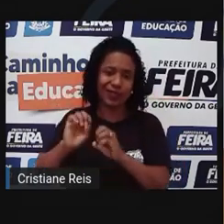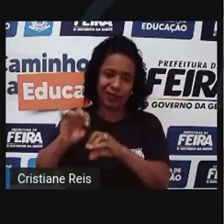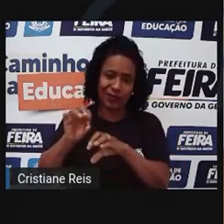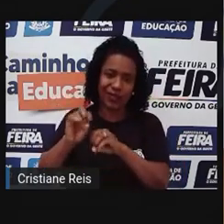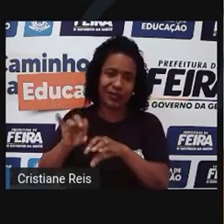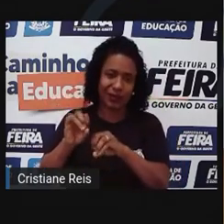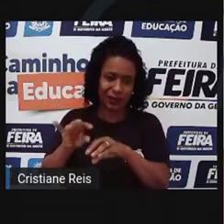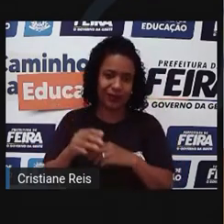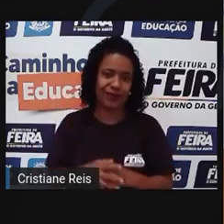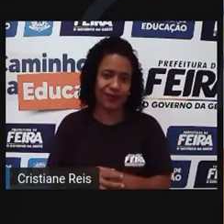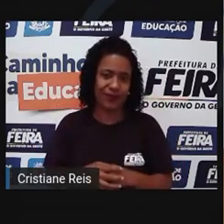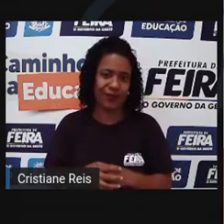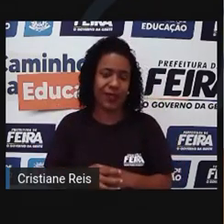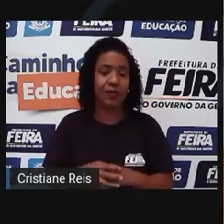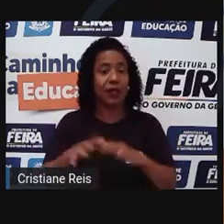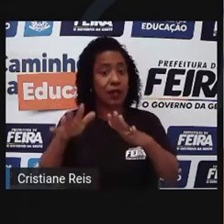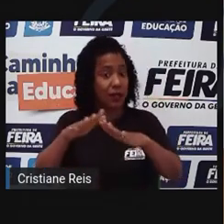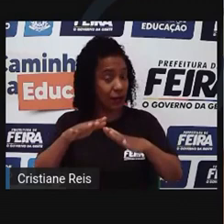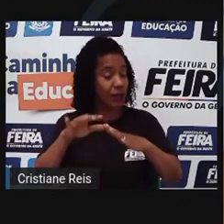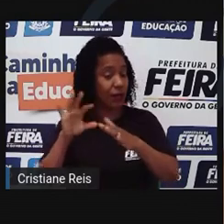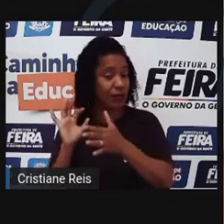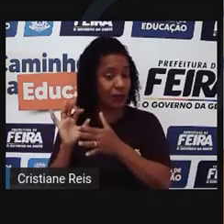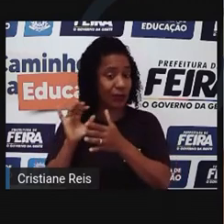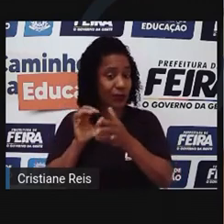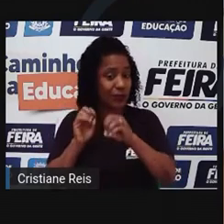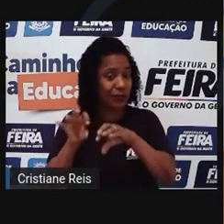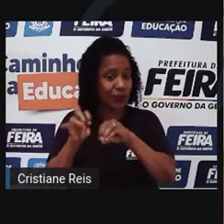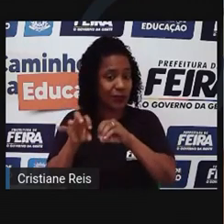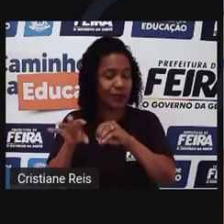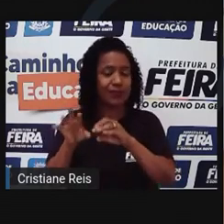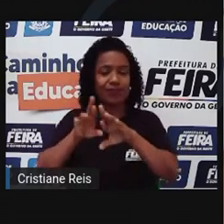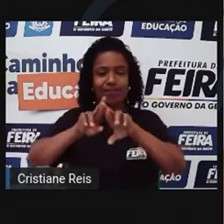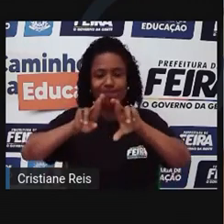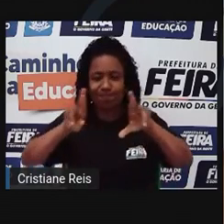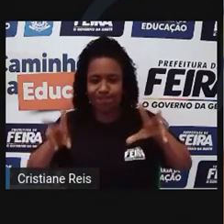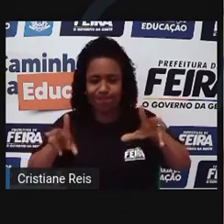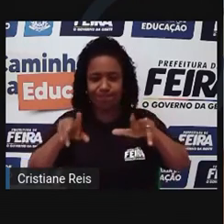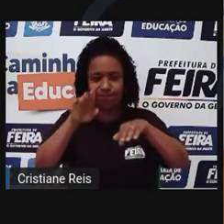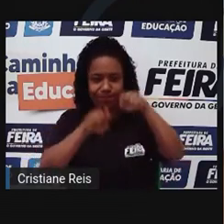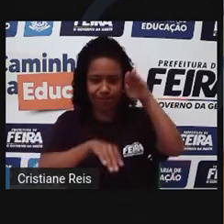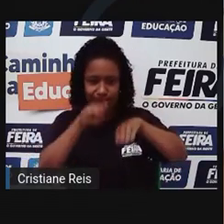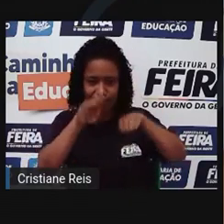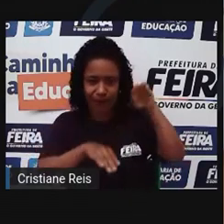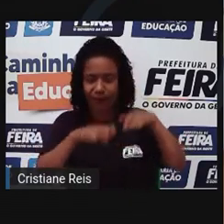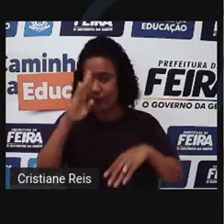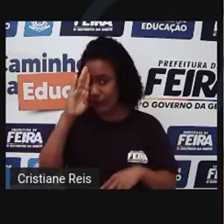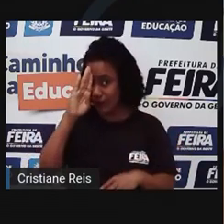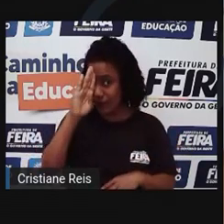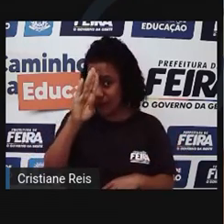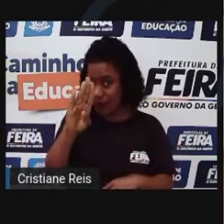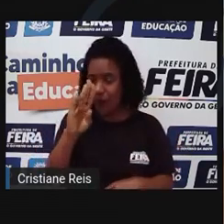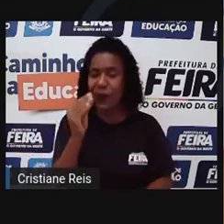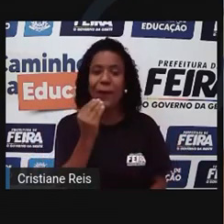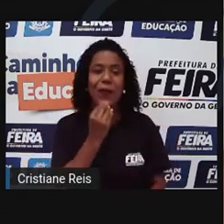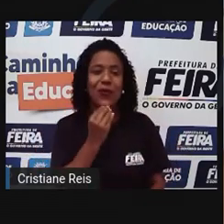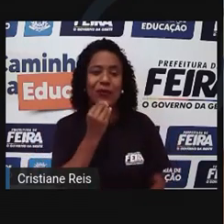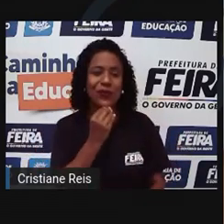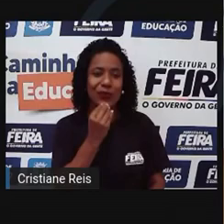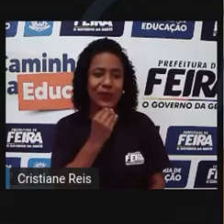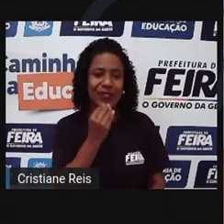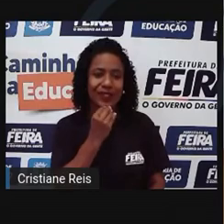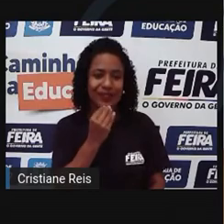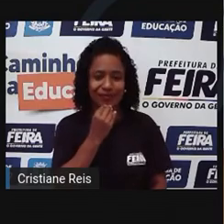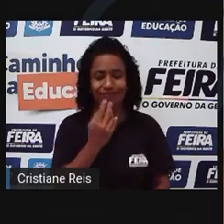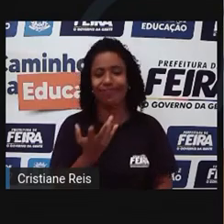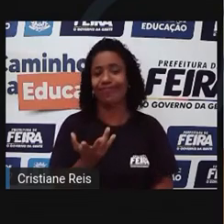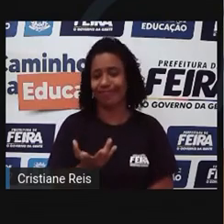A desigualdade na educação, ela tem a ver principalmente com a desigualdade de oportunidades, né? A gente pode